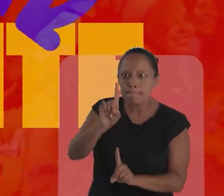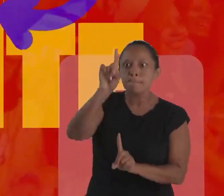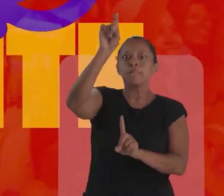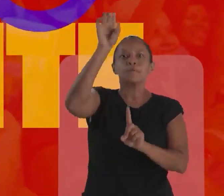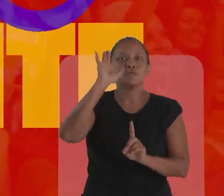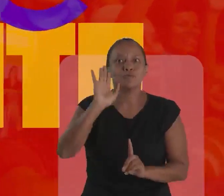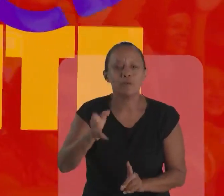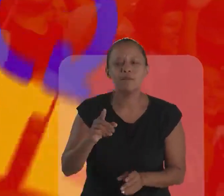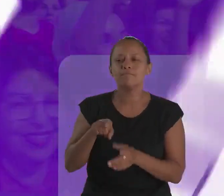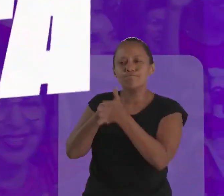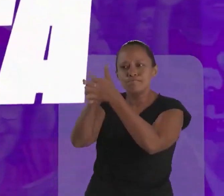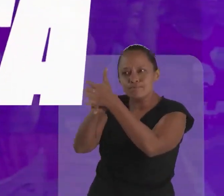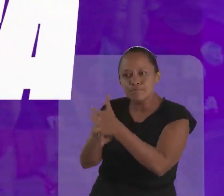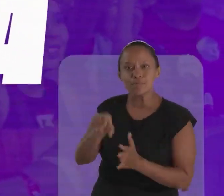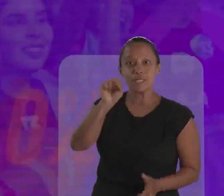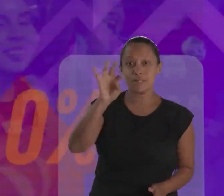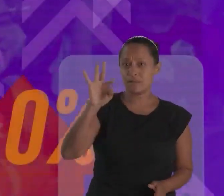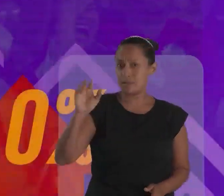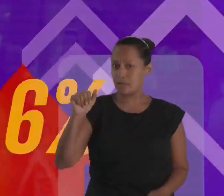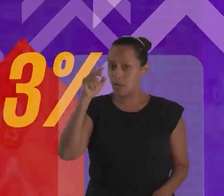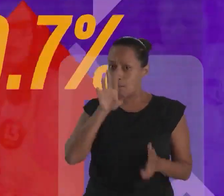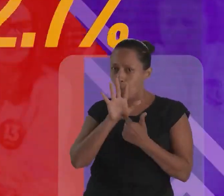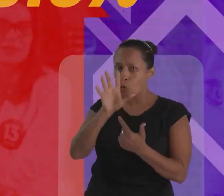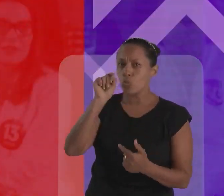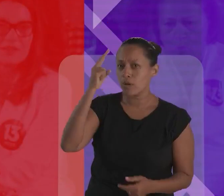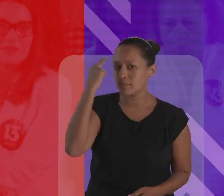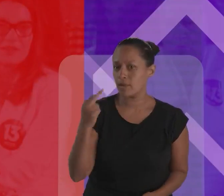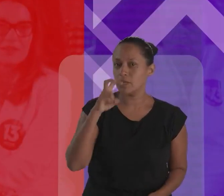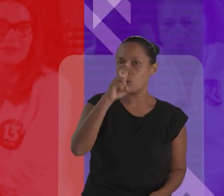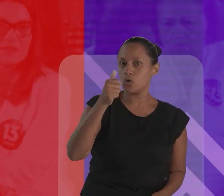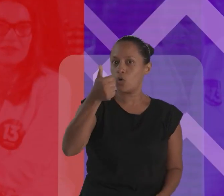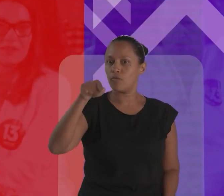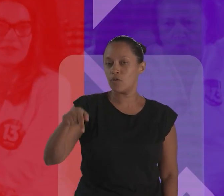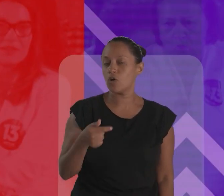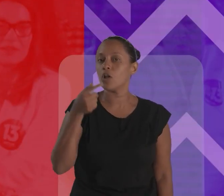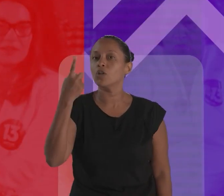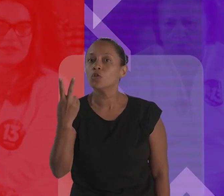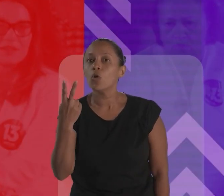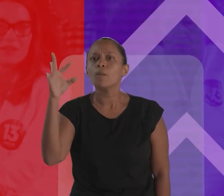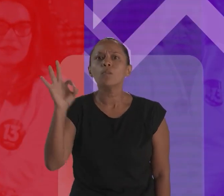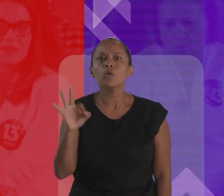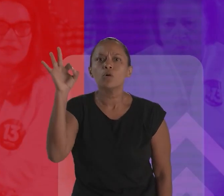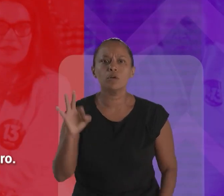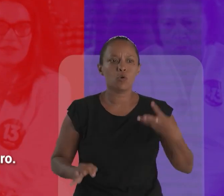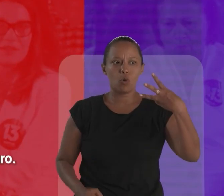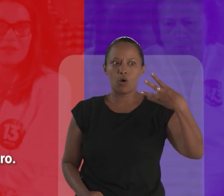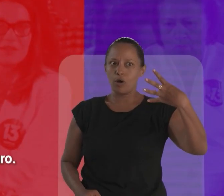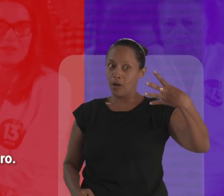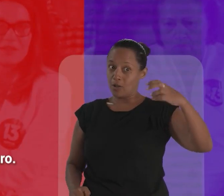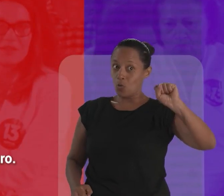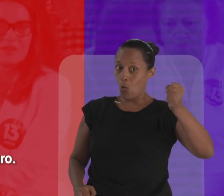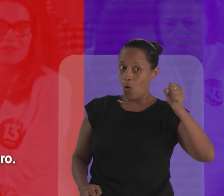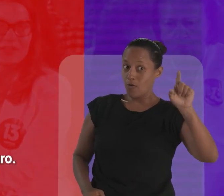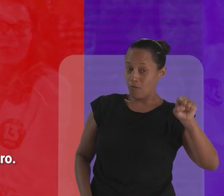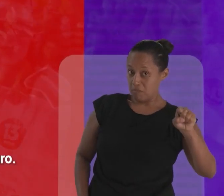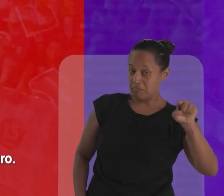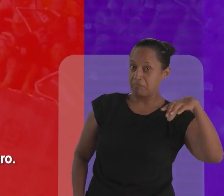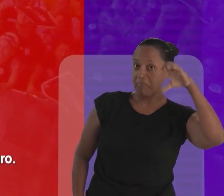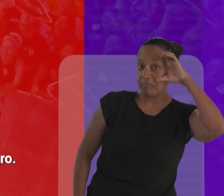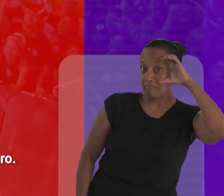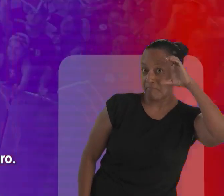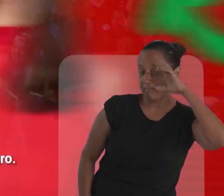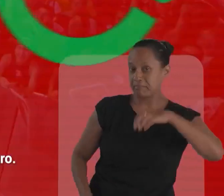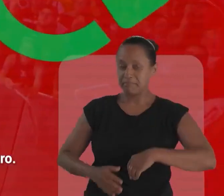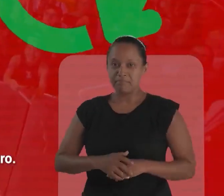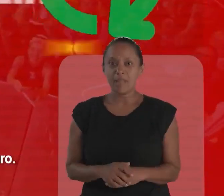frente! Pesquisa do Instituto Seta mostra que Natália está com 51,2% dos votos válidos contra